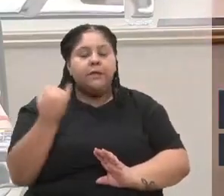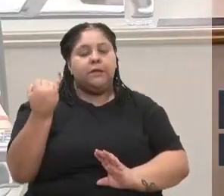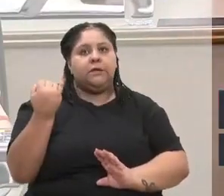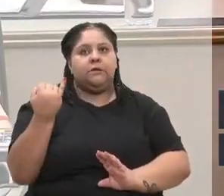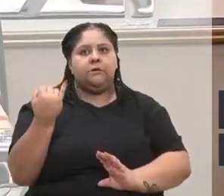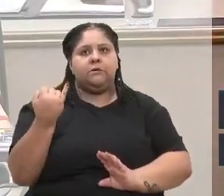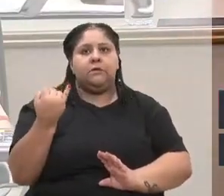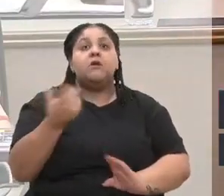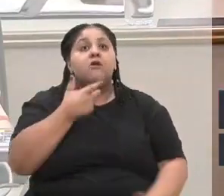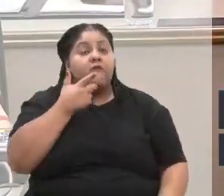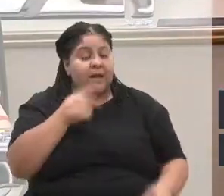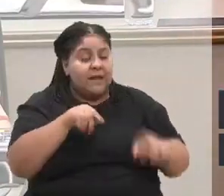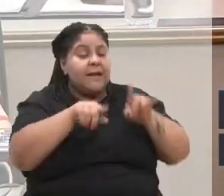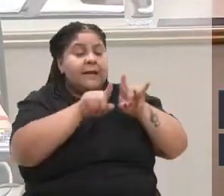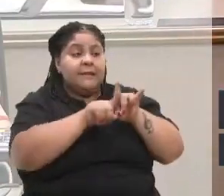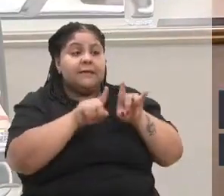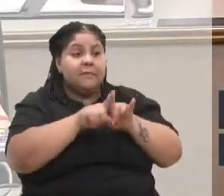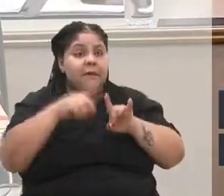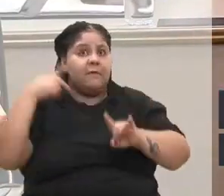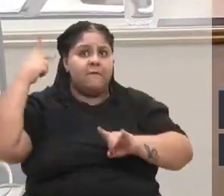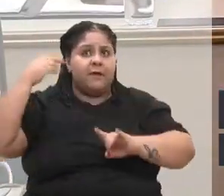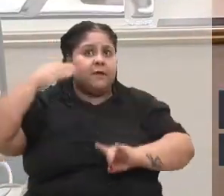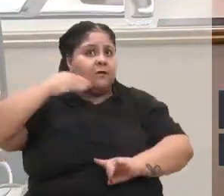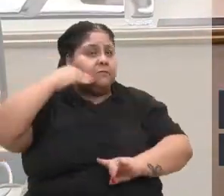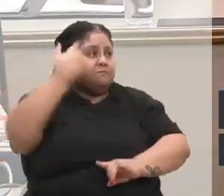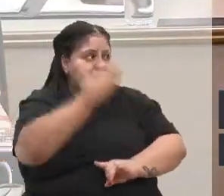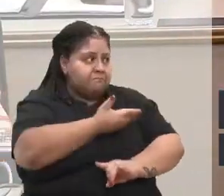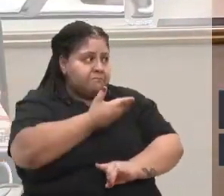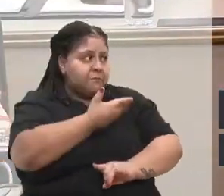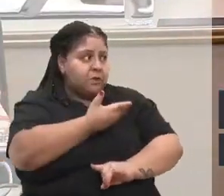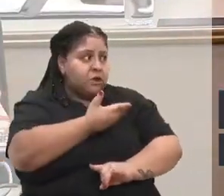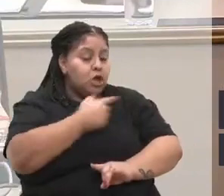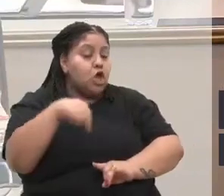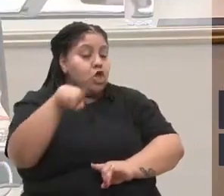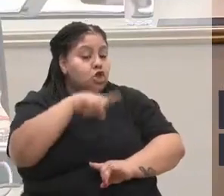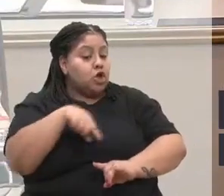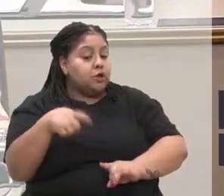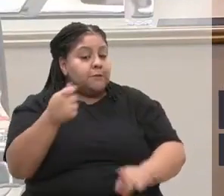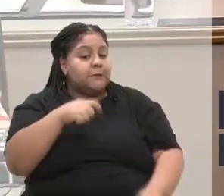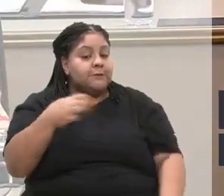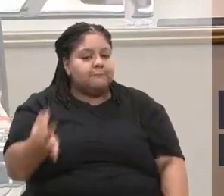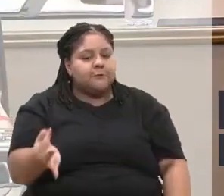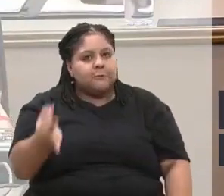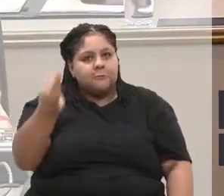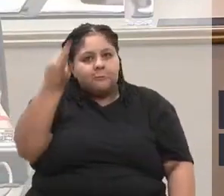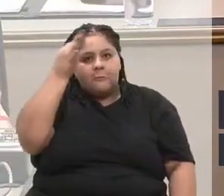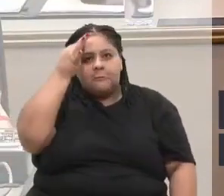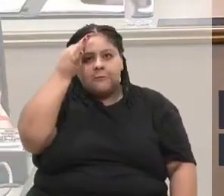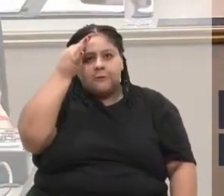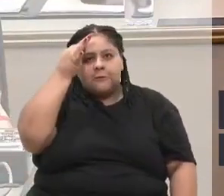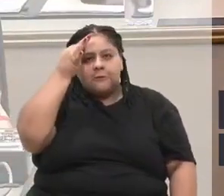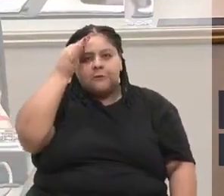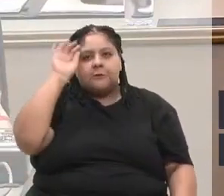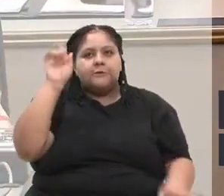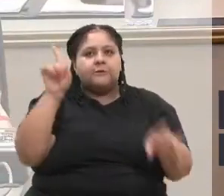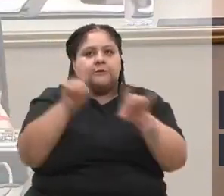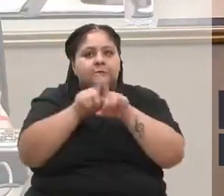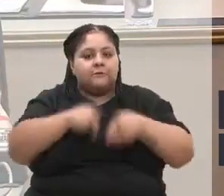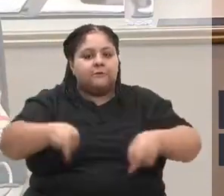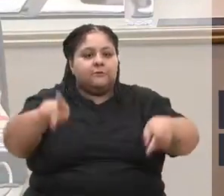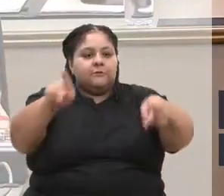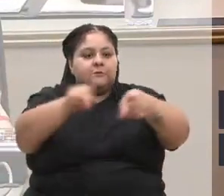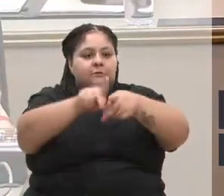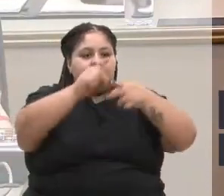eu diria mais, vereador Bortola, nós precisamos conscientizar a população da responsabilidade